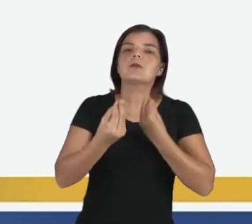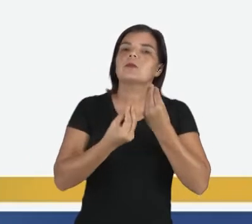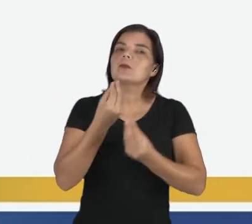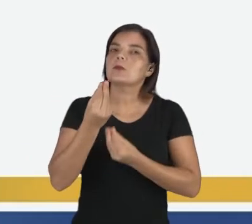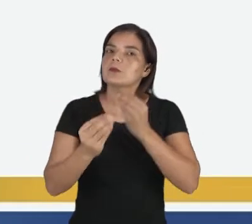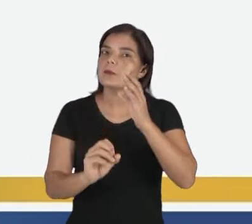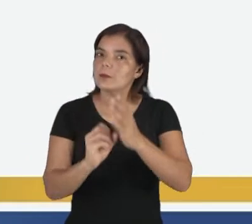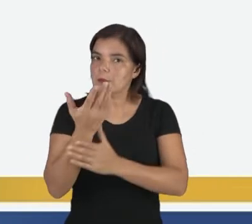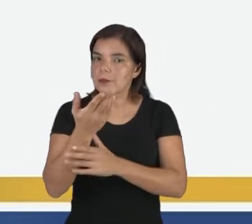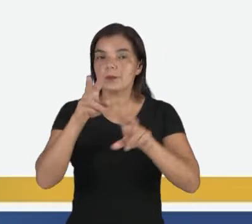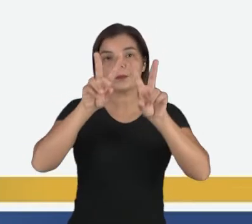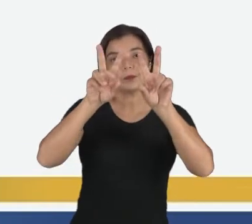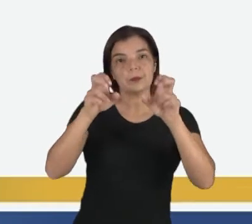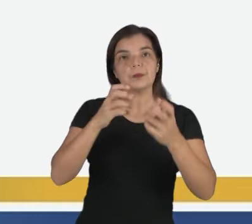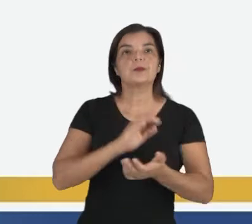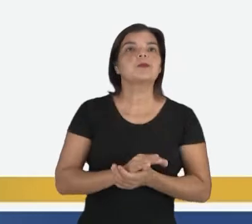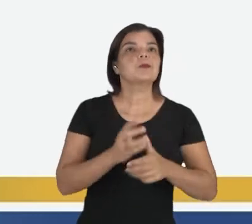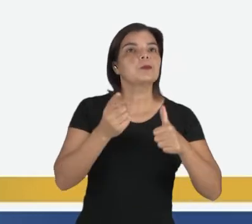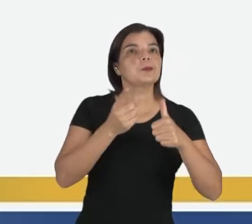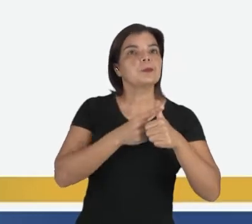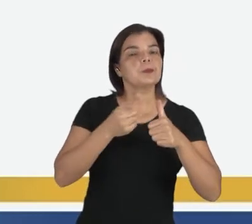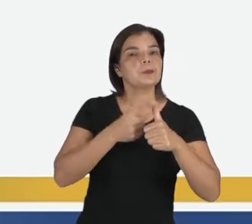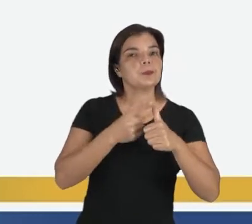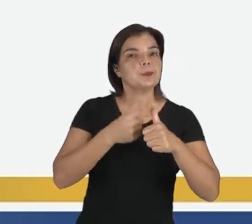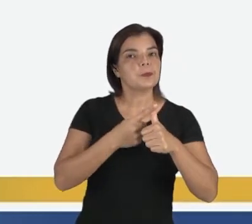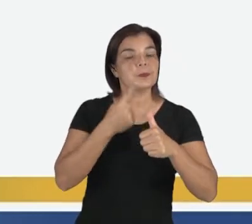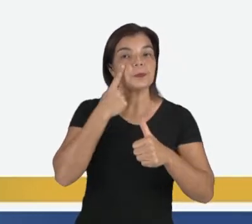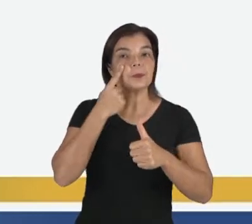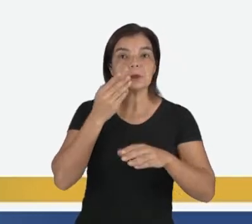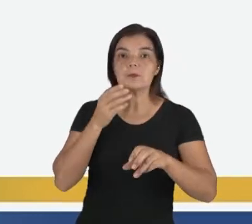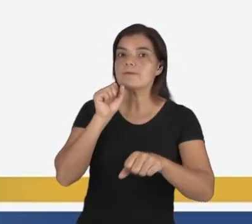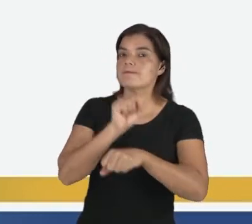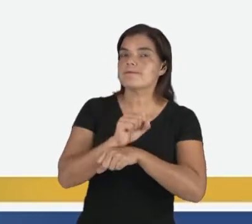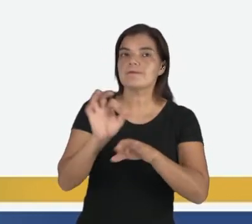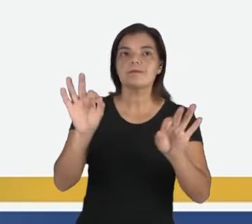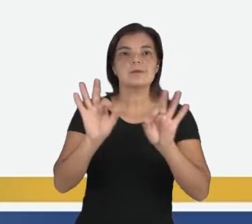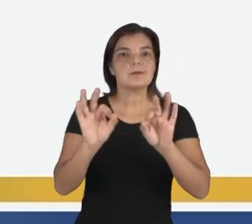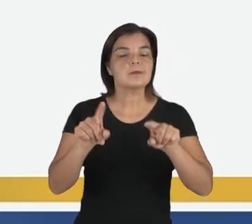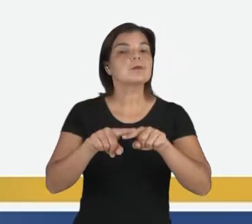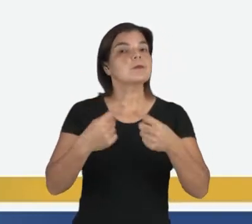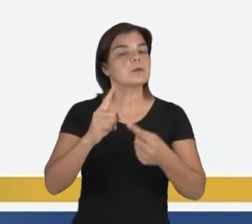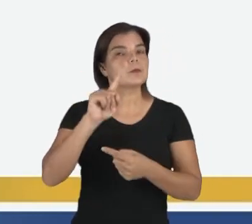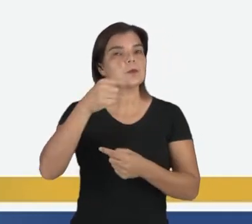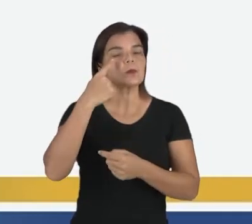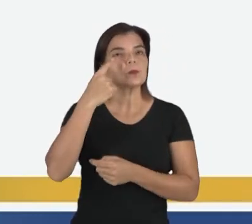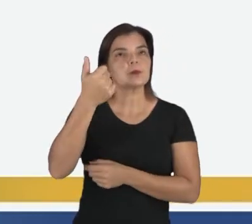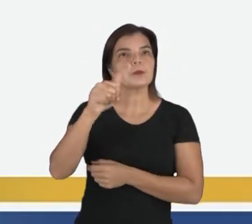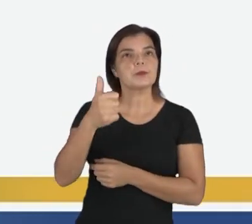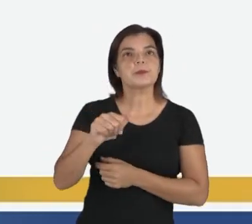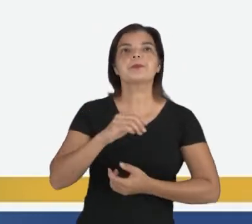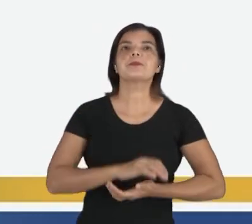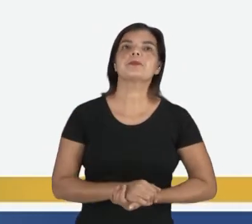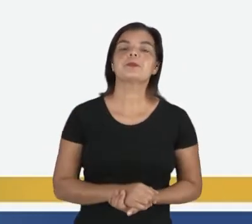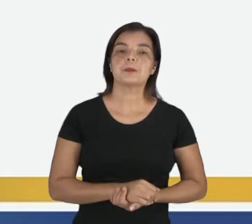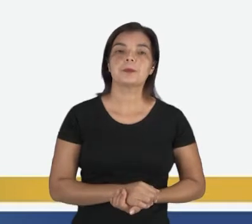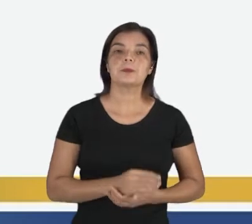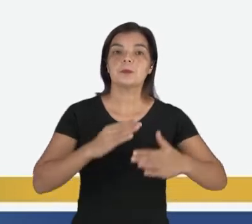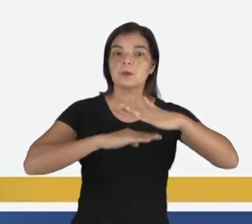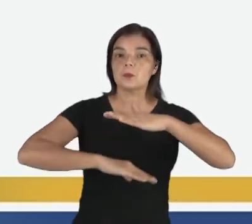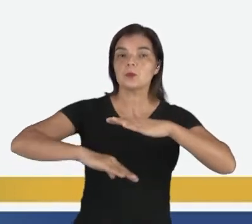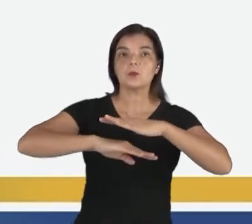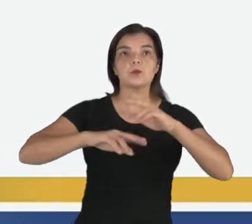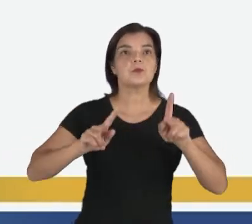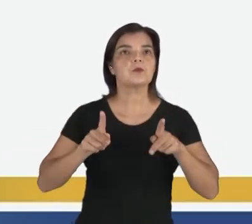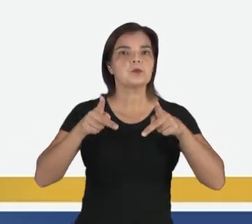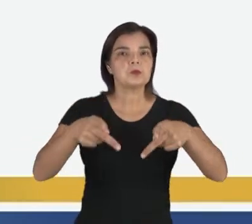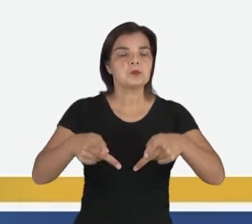isso acontece nesse texto. Primeiro, vamos ler sem interrupção, para que depois nós analisemos. Embaixo